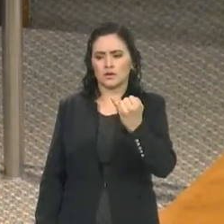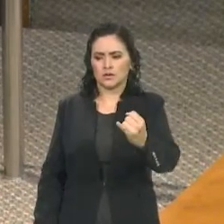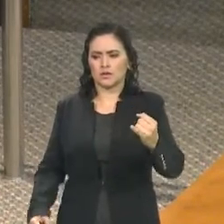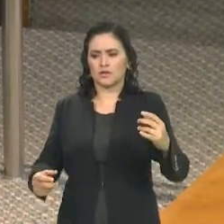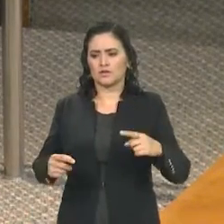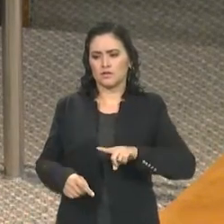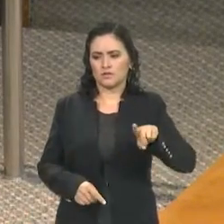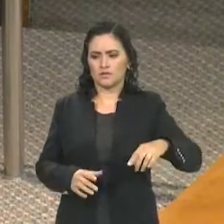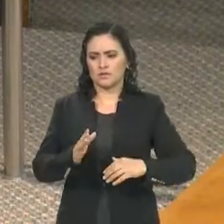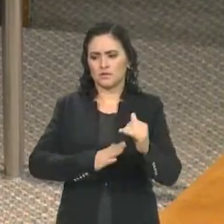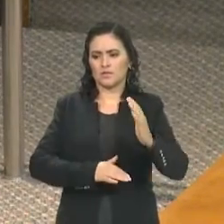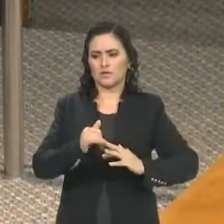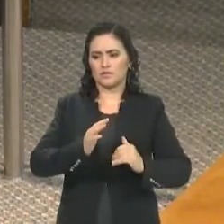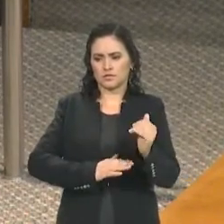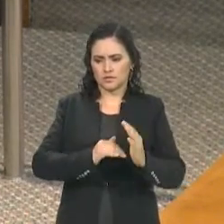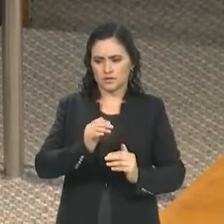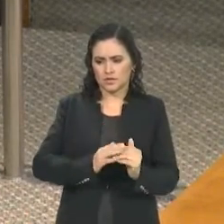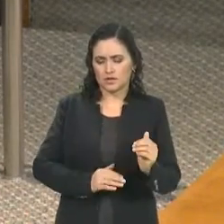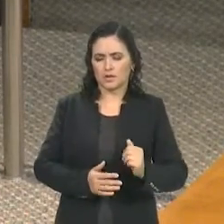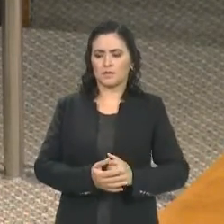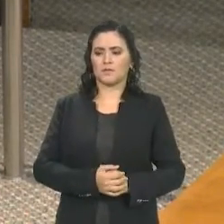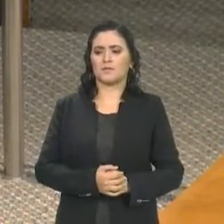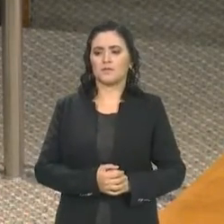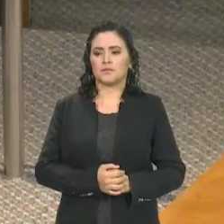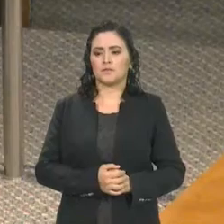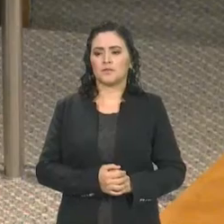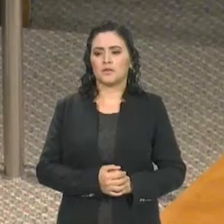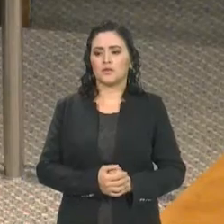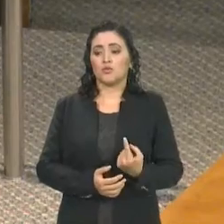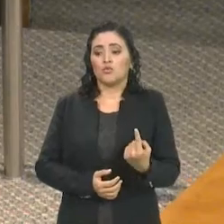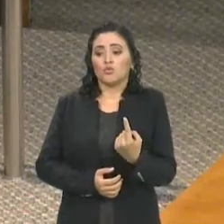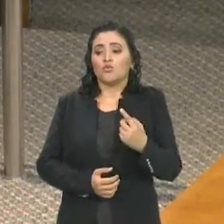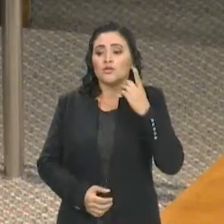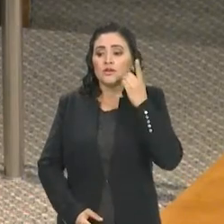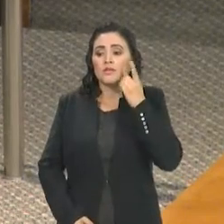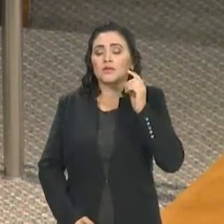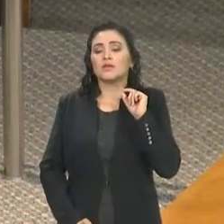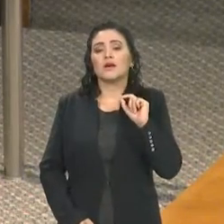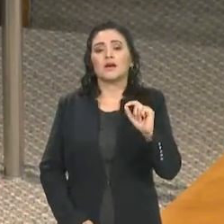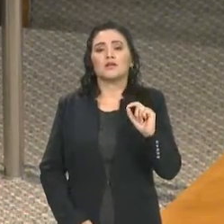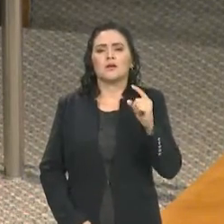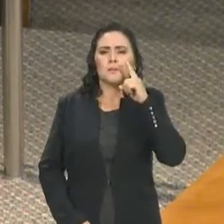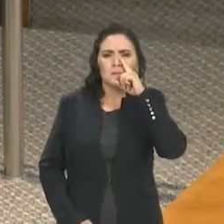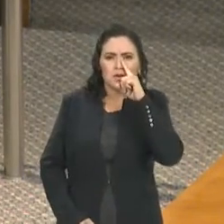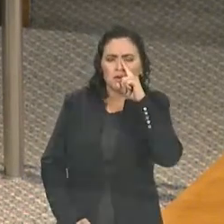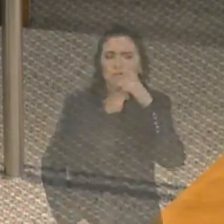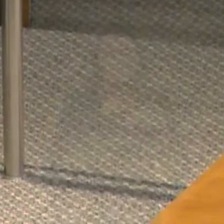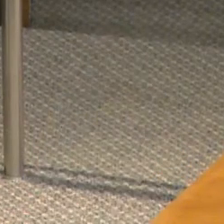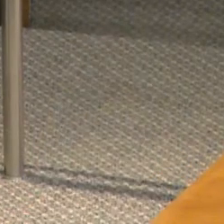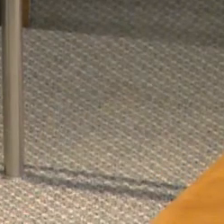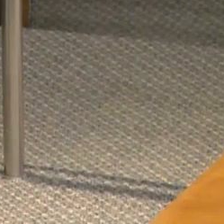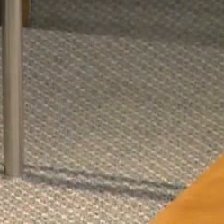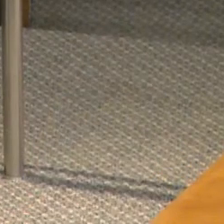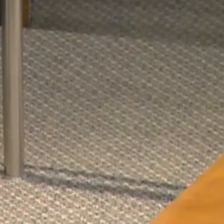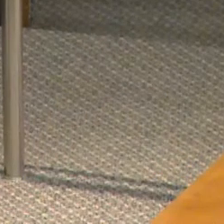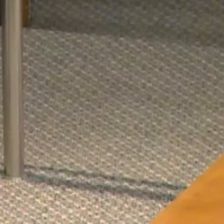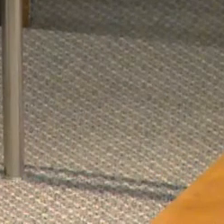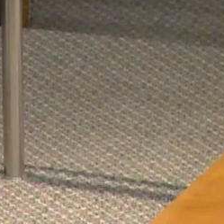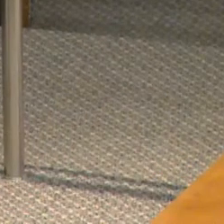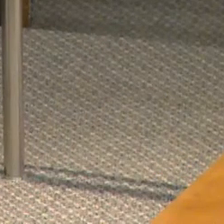único deputado que durante a pandemia colocou em risco a sua saúde, a sua vida, e percorreu as UPAs,